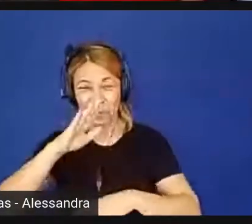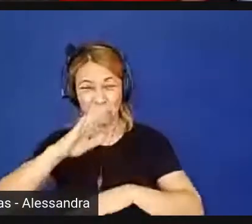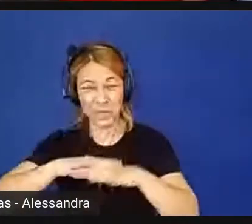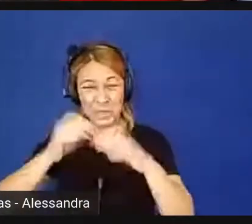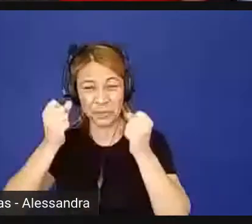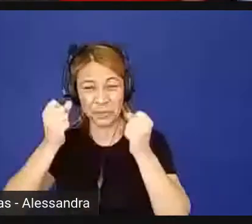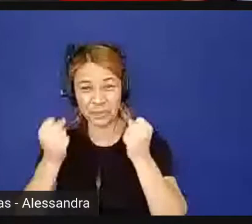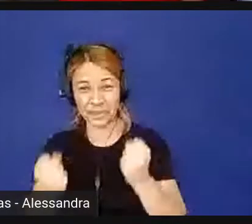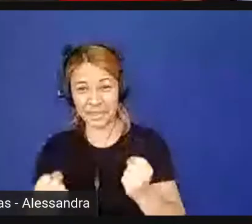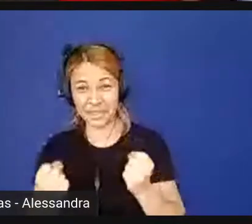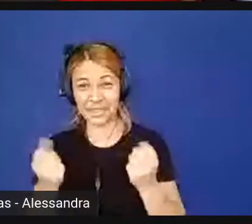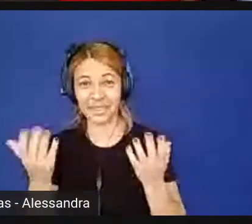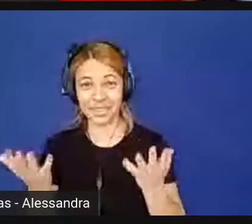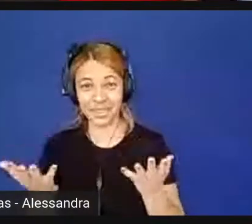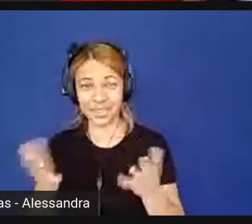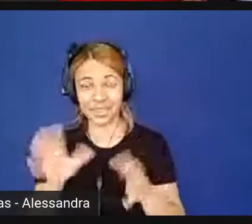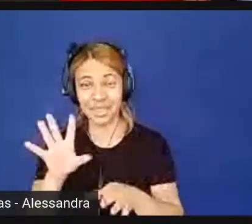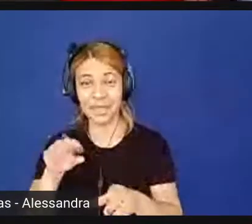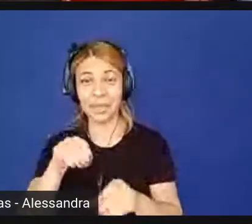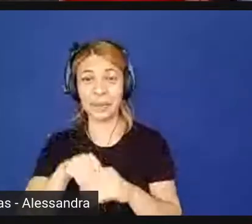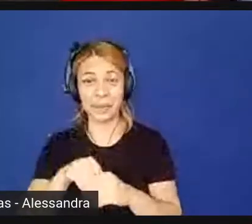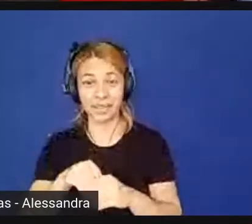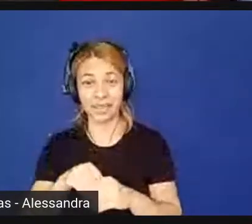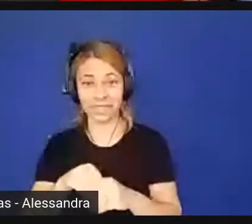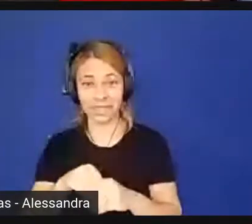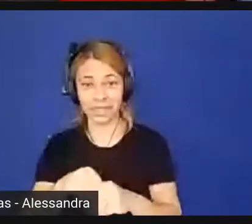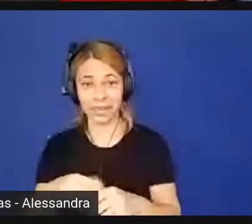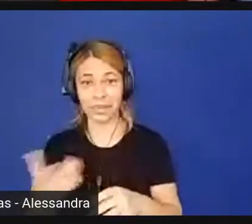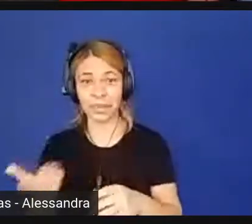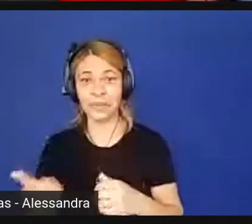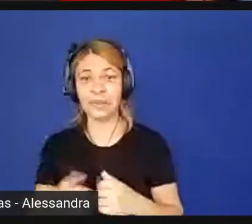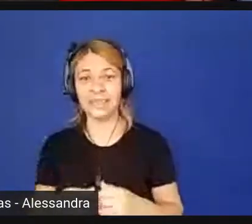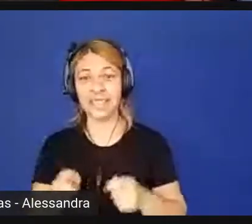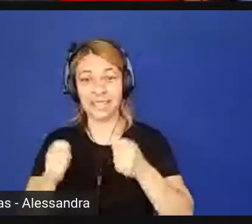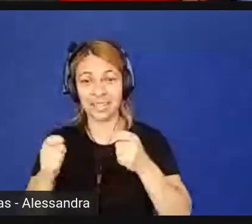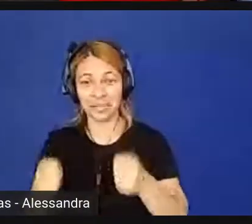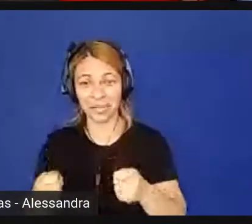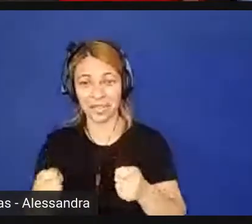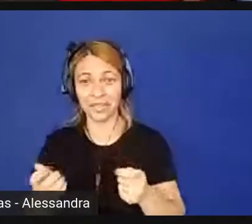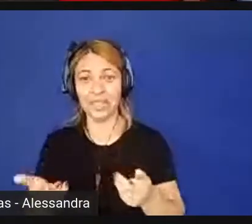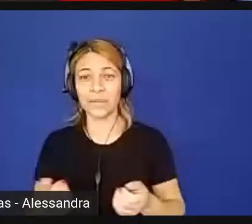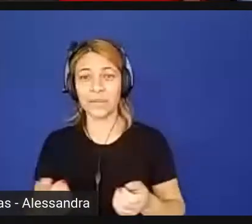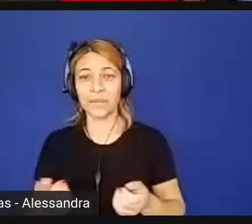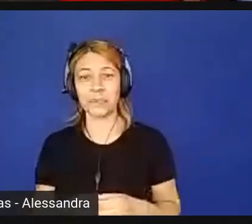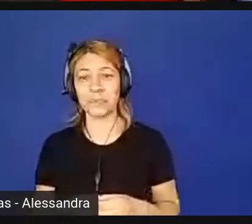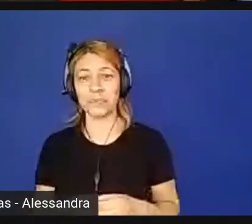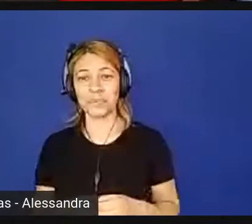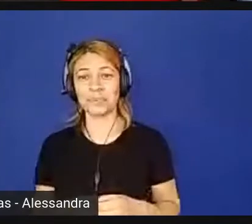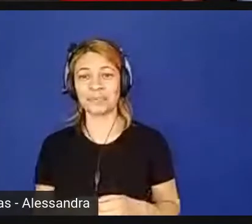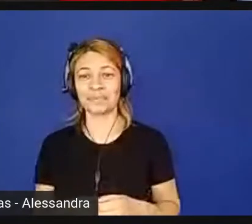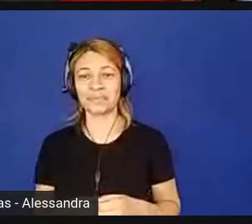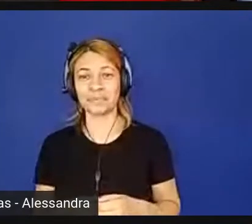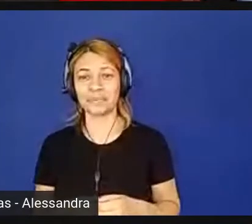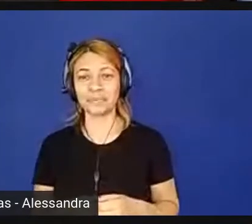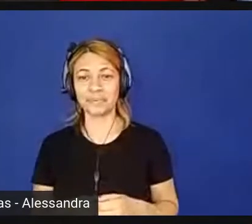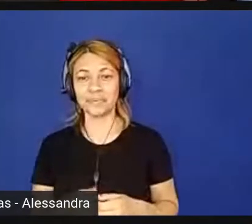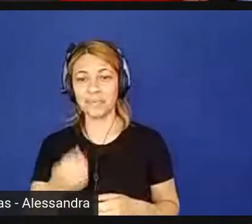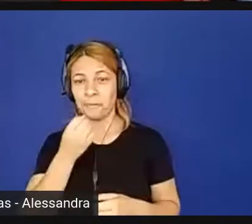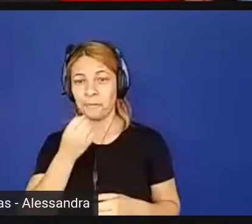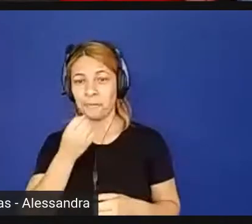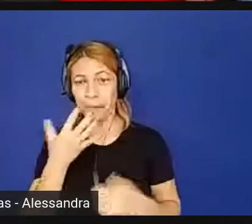vocês dessa implementação, dessa efetivação? Tá, eu vou começar assim.